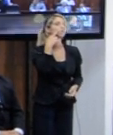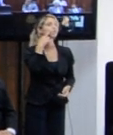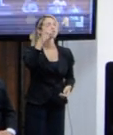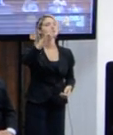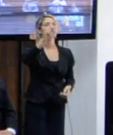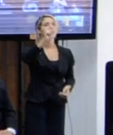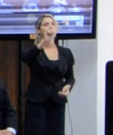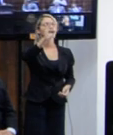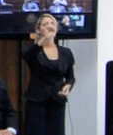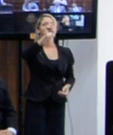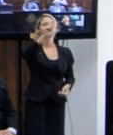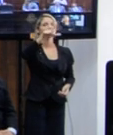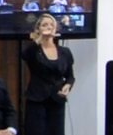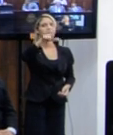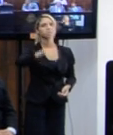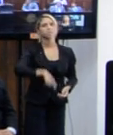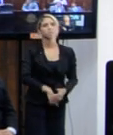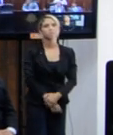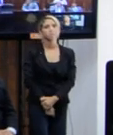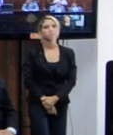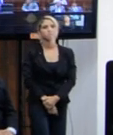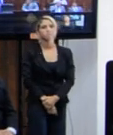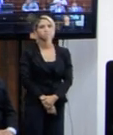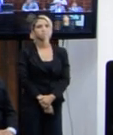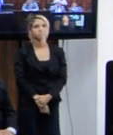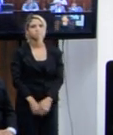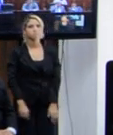Você queria um tijolo, não ia botar a palavra pra fora.